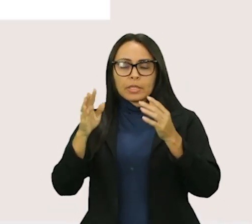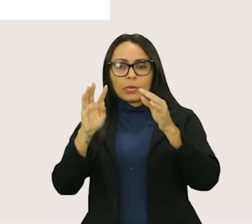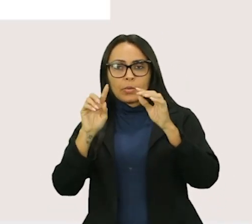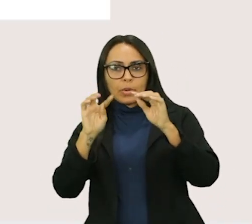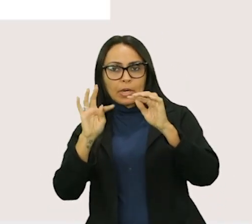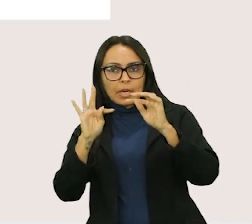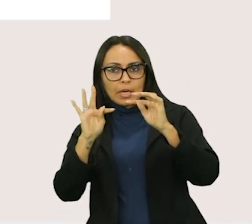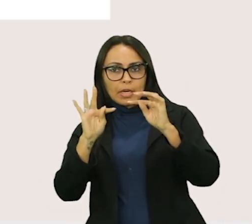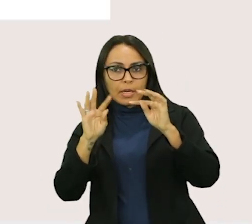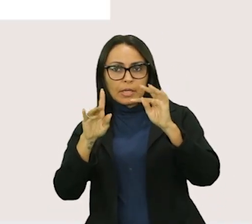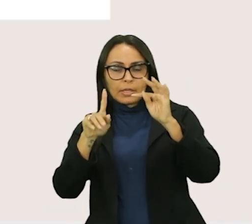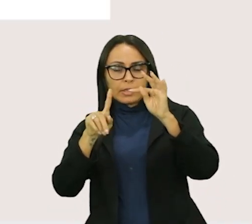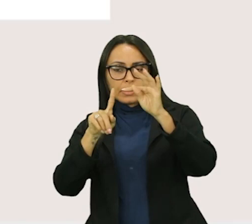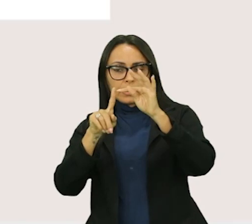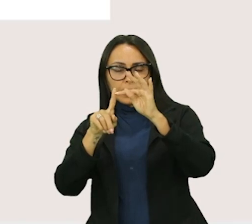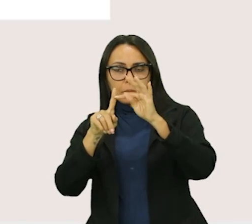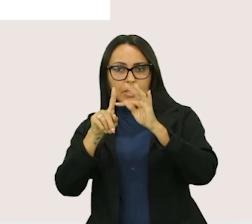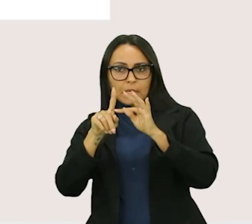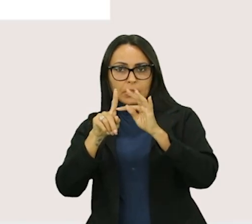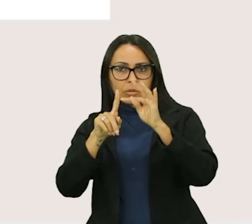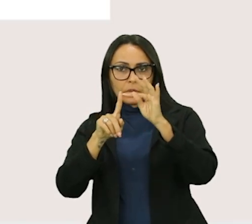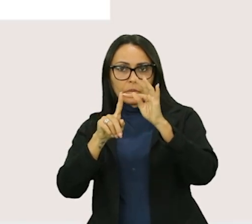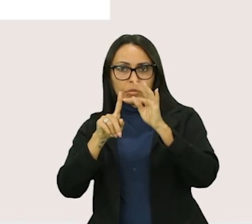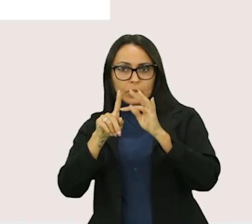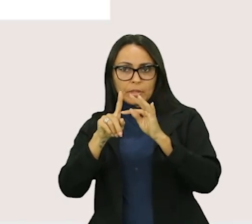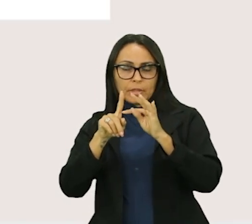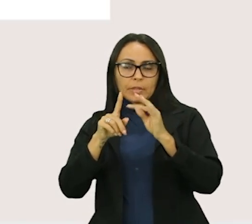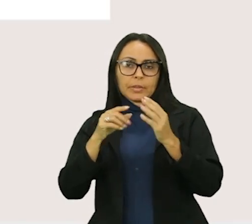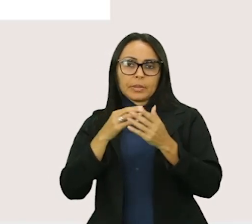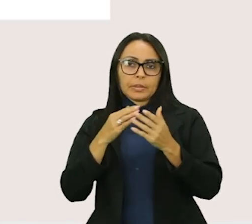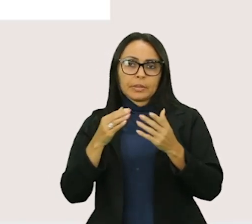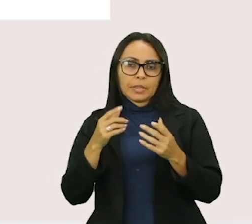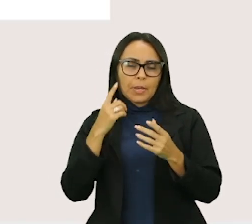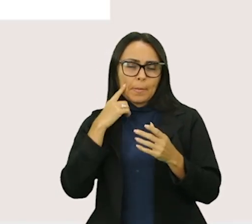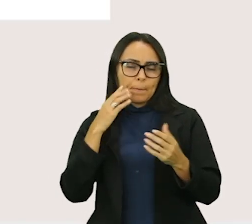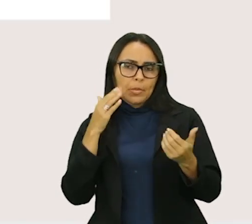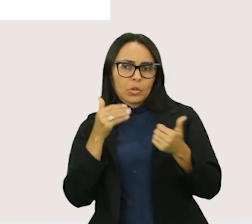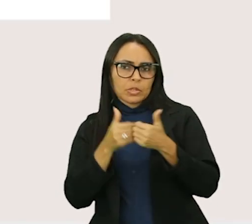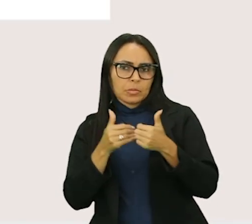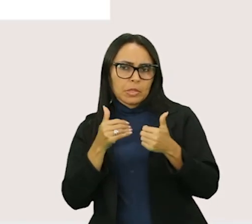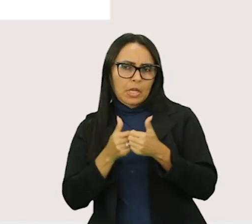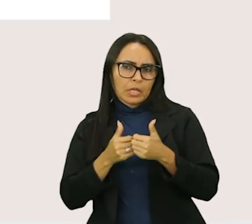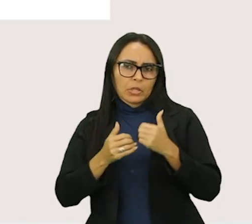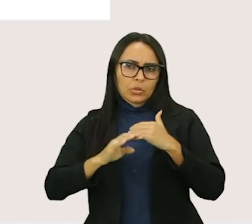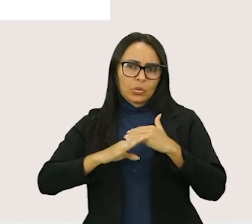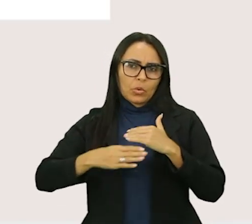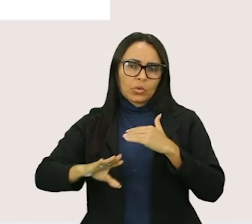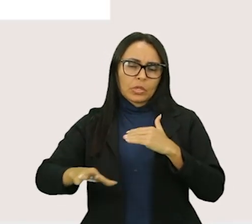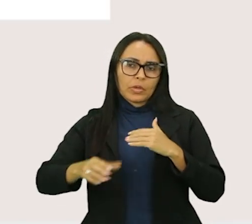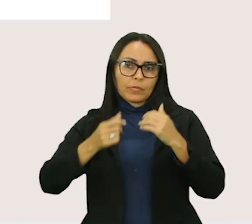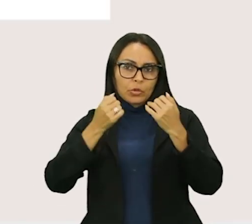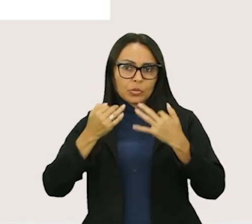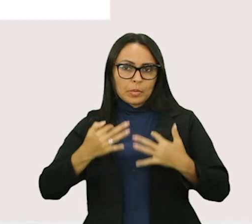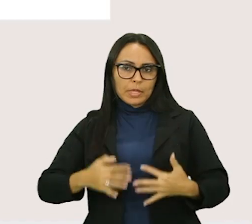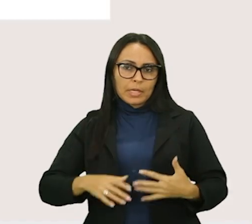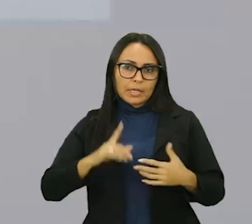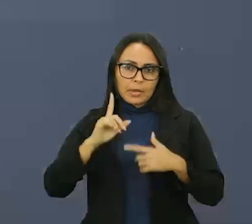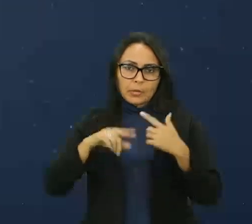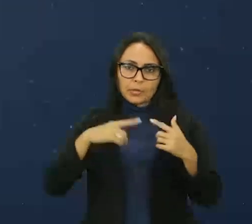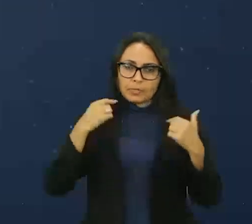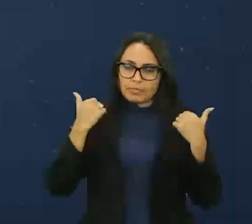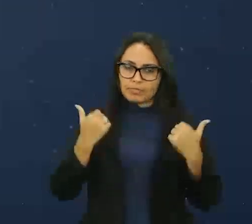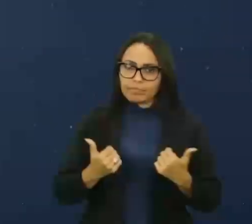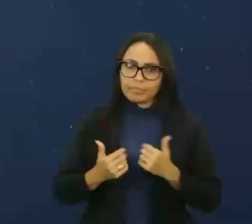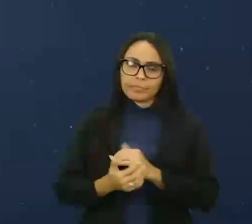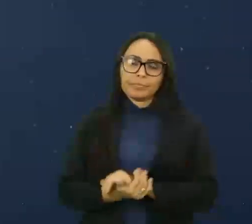disso, a temperatura pode variar de acordo com a altitude, proximidade dos oceanos, mas eu vou falar isso já já, beleza?